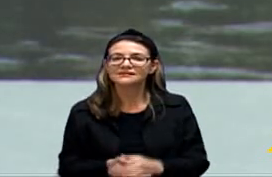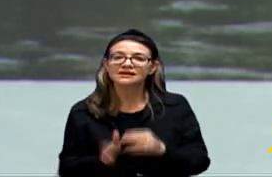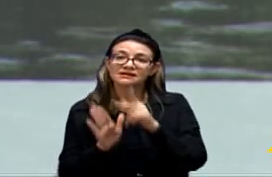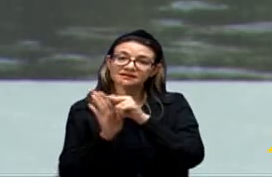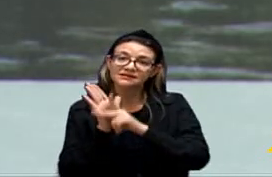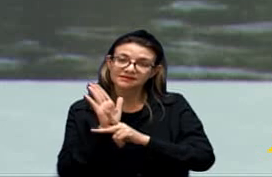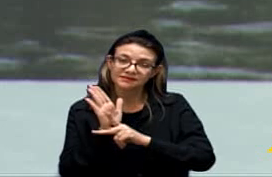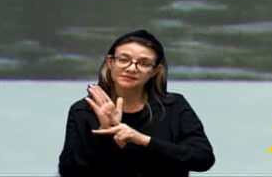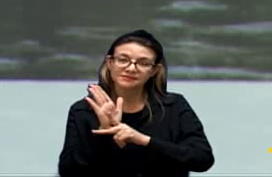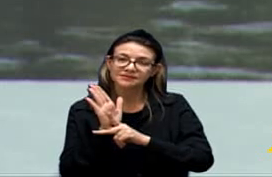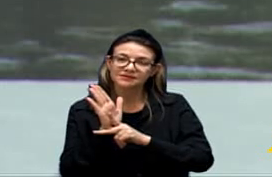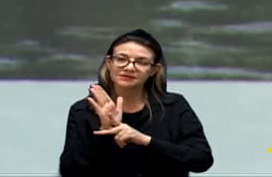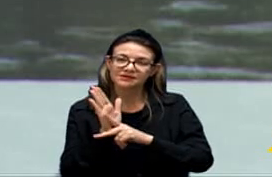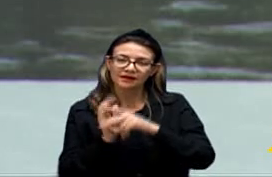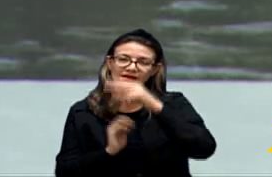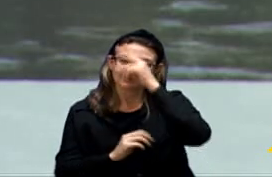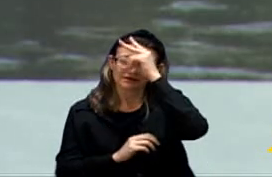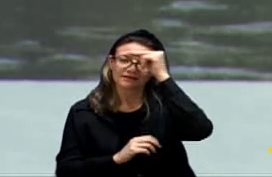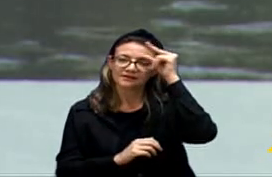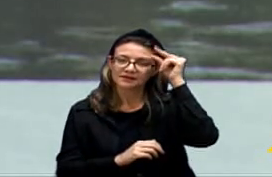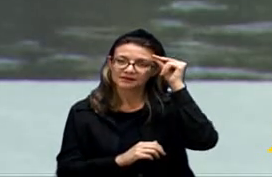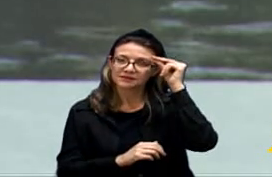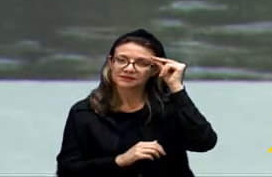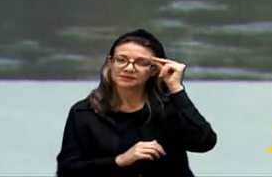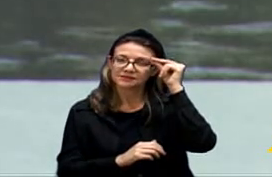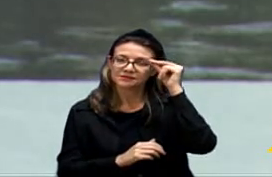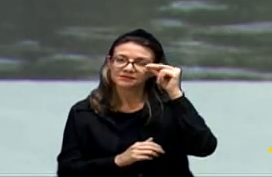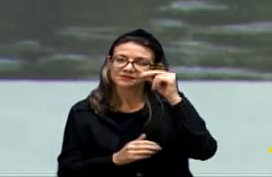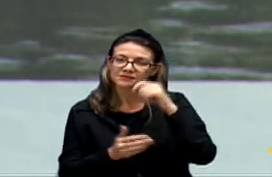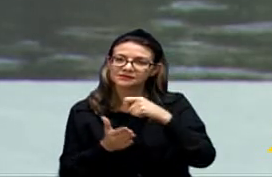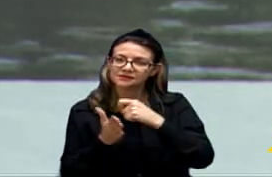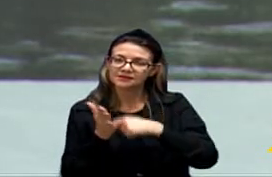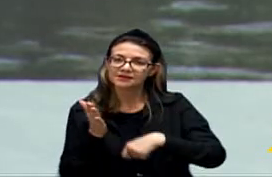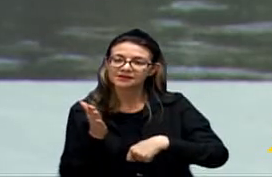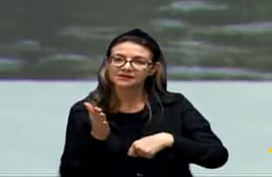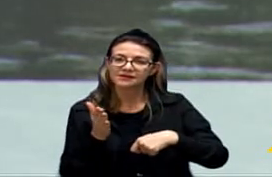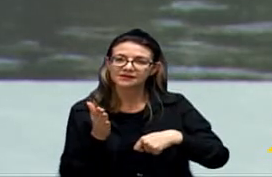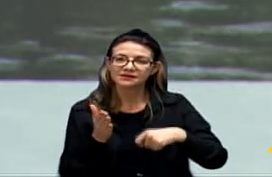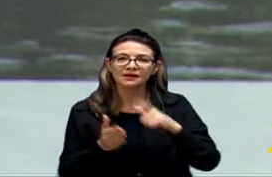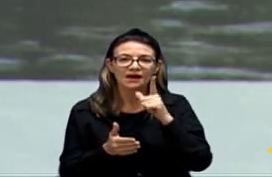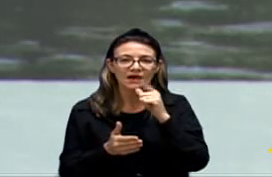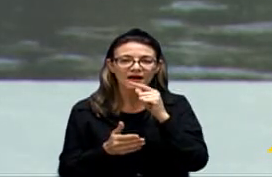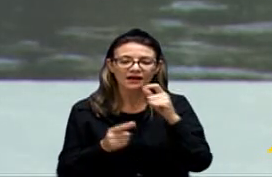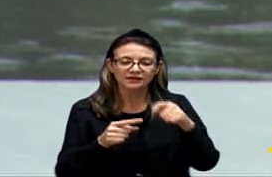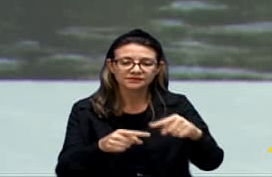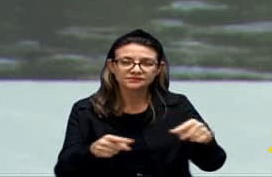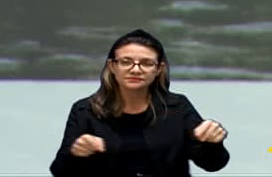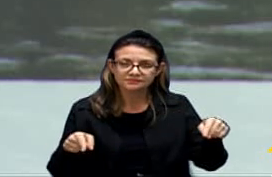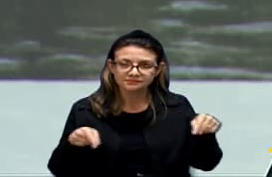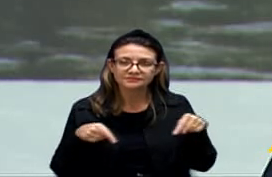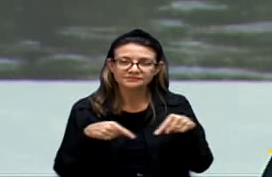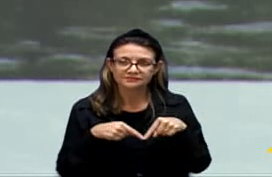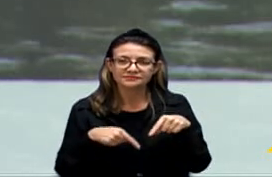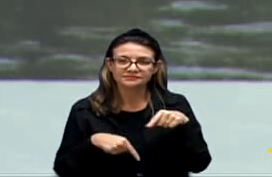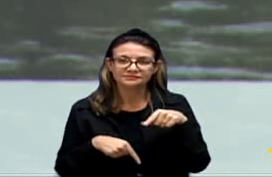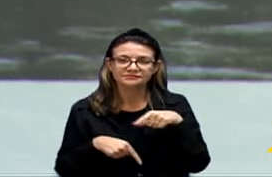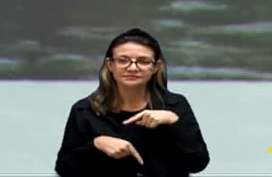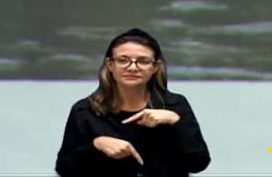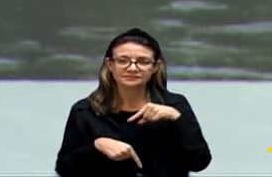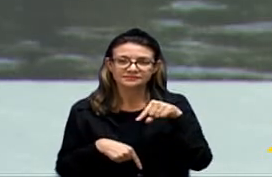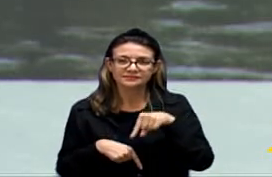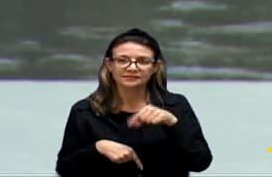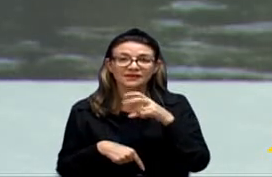eh a prefeitura autoriza os lagos que a gente tem hoje em Sorocaba que não tá sendo